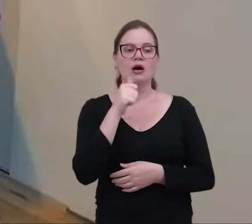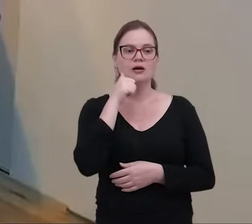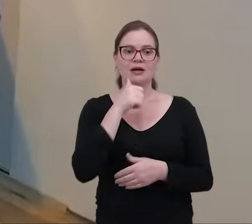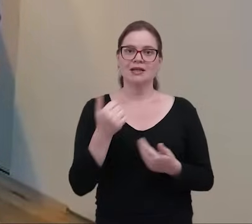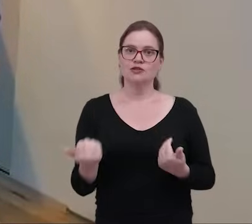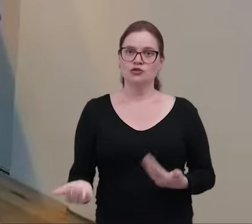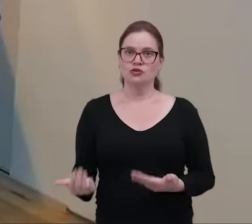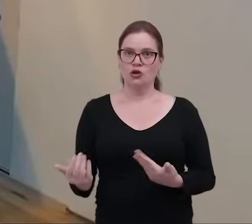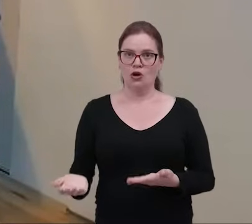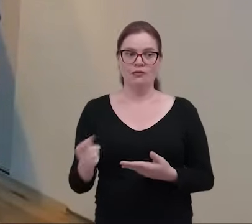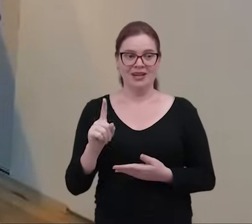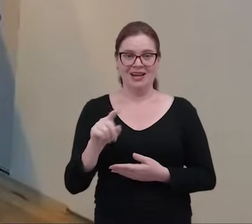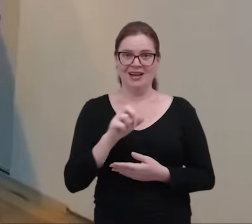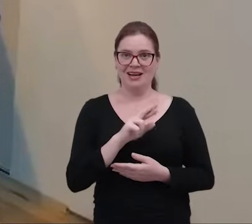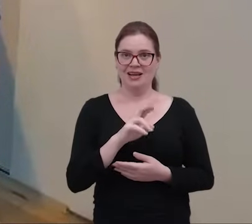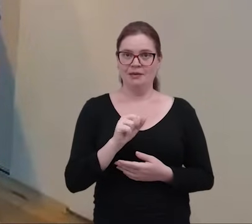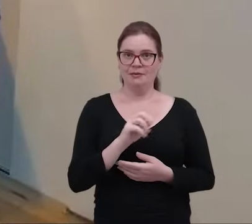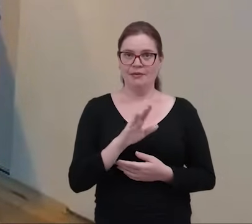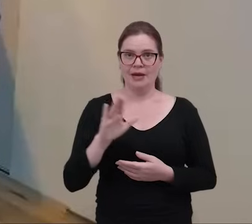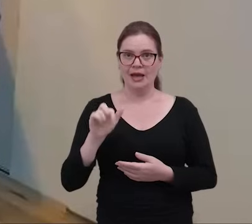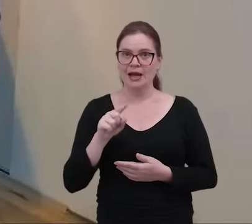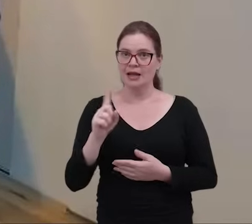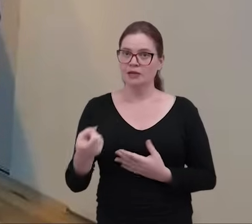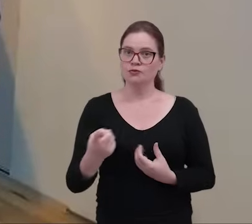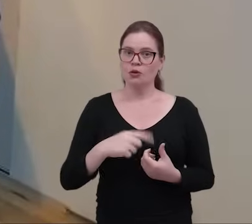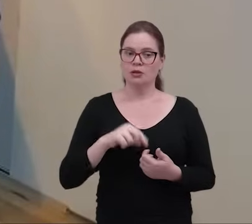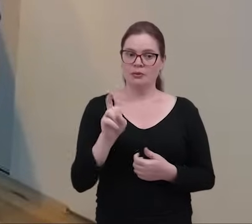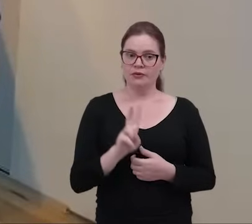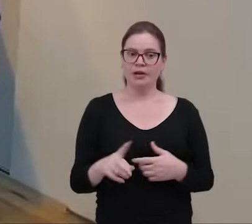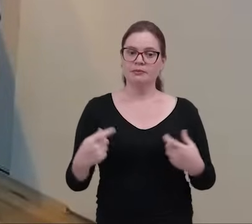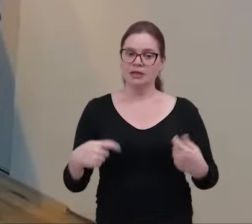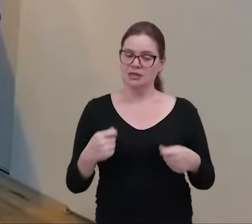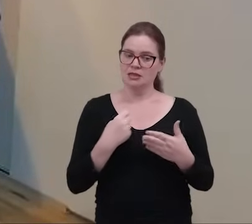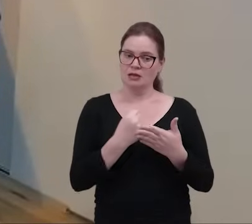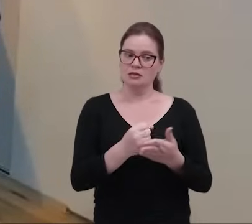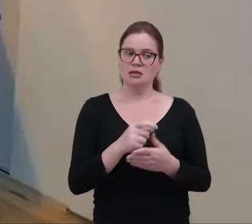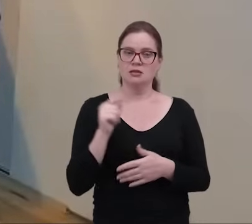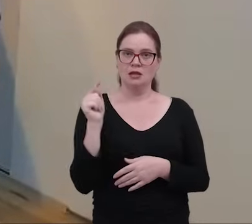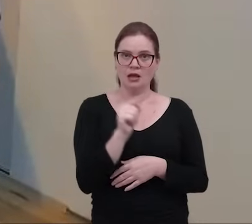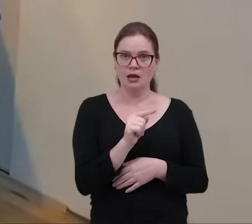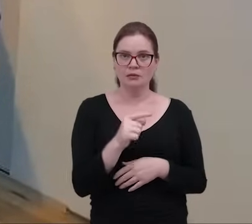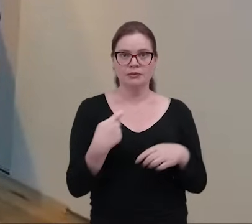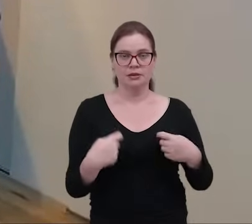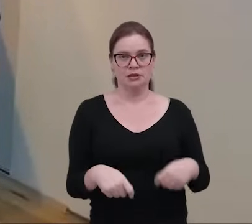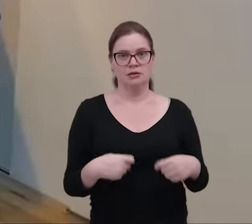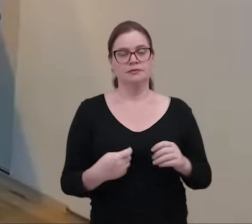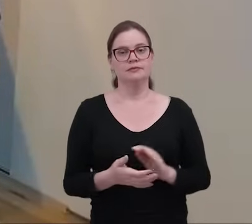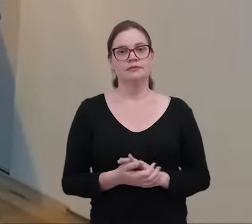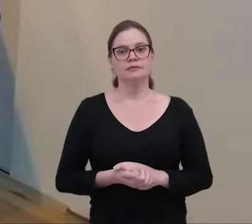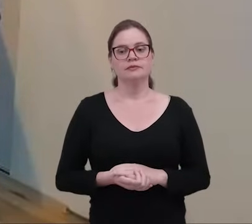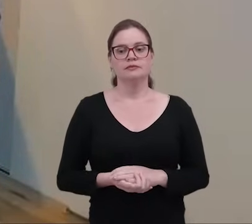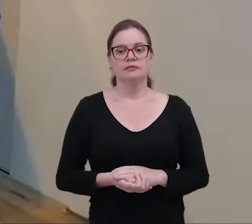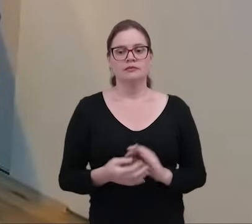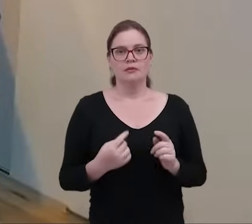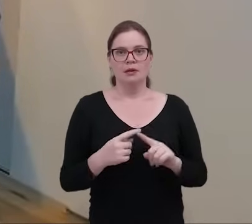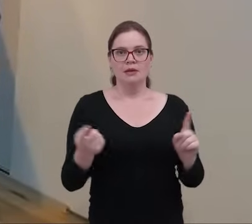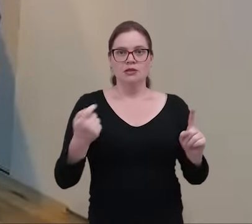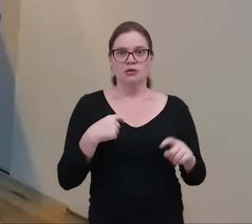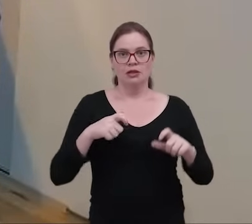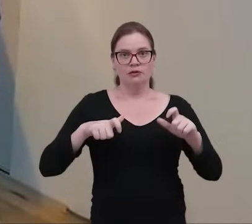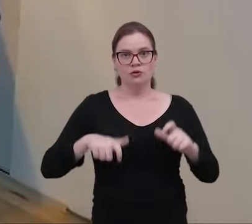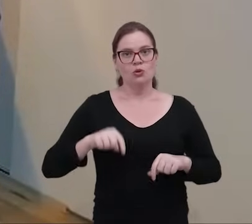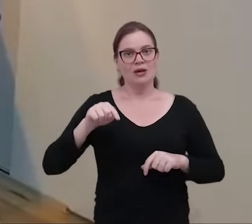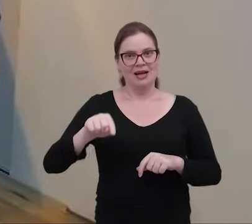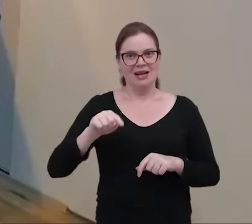chamada Rebeca, estava voltando para a Venezuela e que ela queria uma assistência lá. Só que de Caracas,